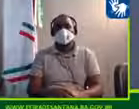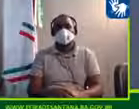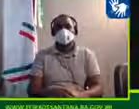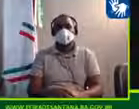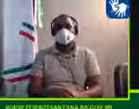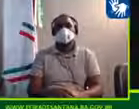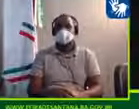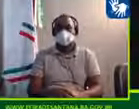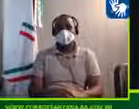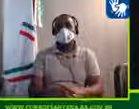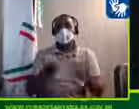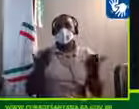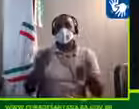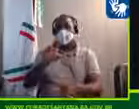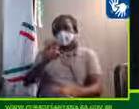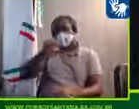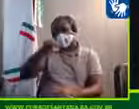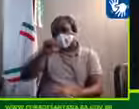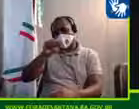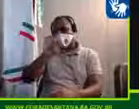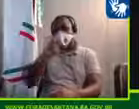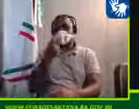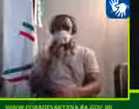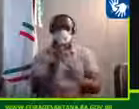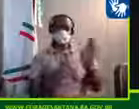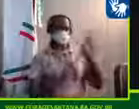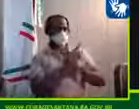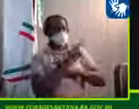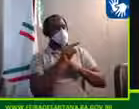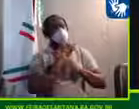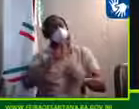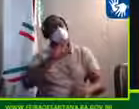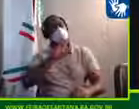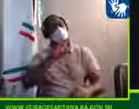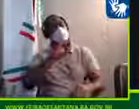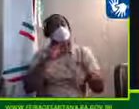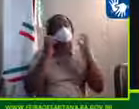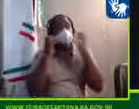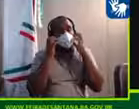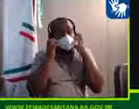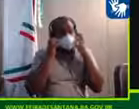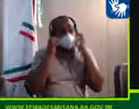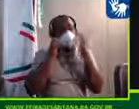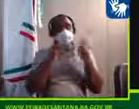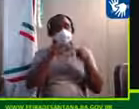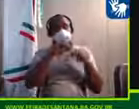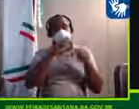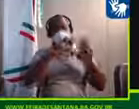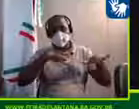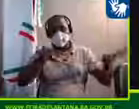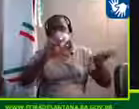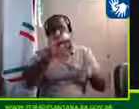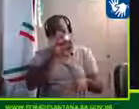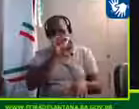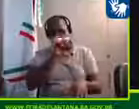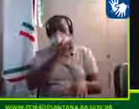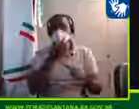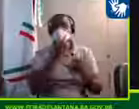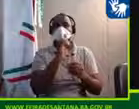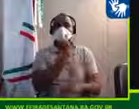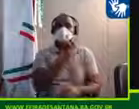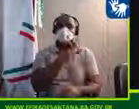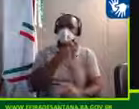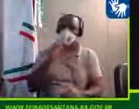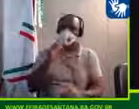Passo agora a pergunta para Danilo Freitas, da Rádio Sociedade News FM. Bom dia, Danilo. Bom dia,